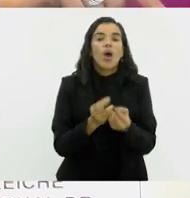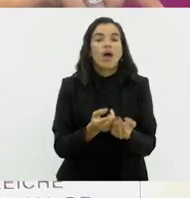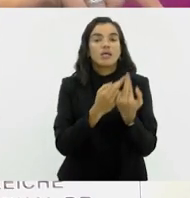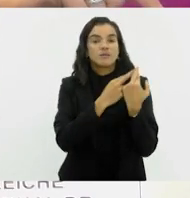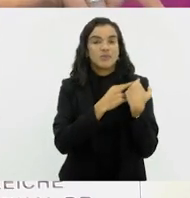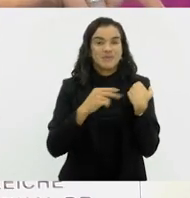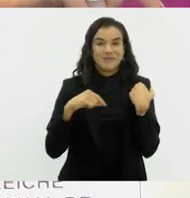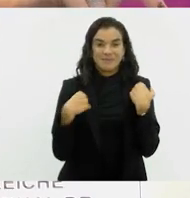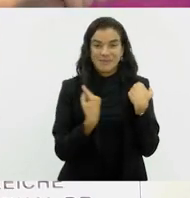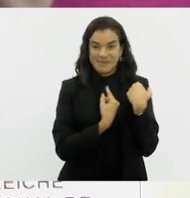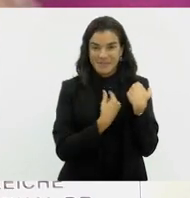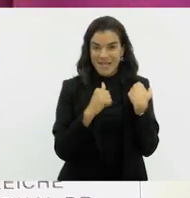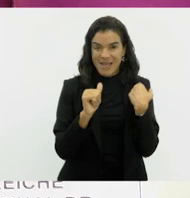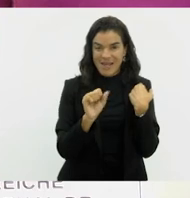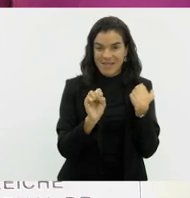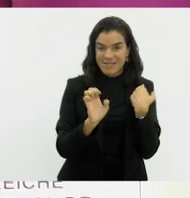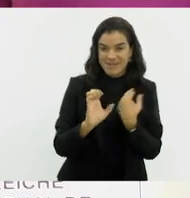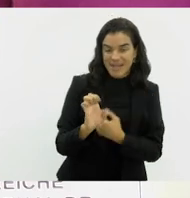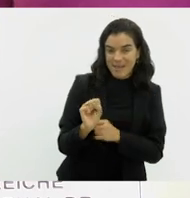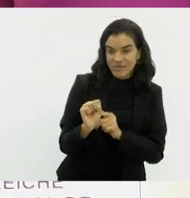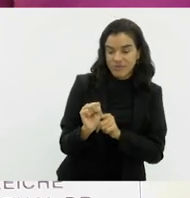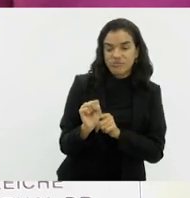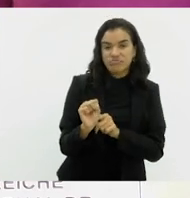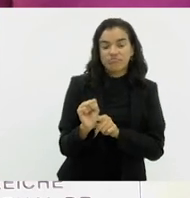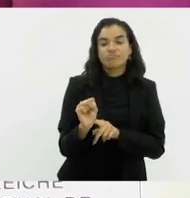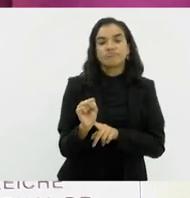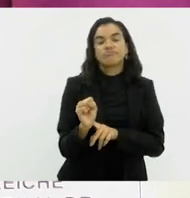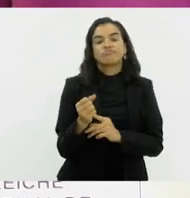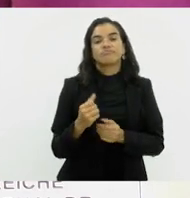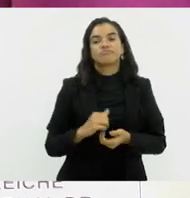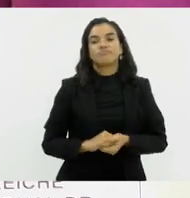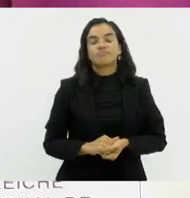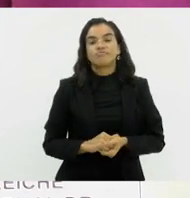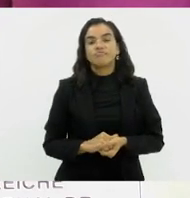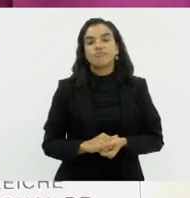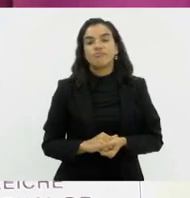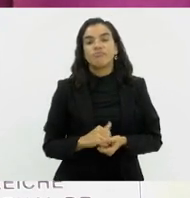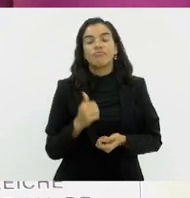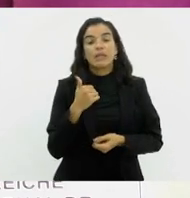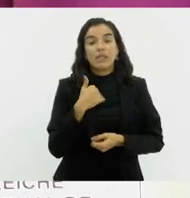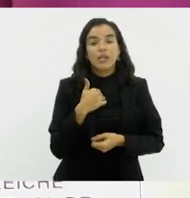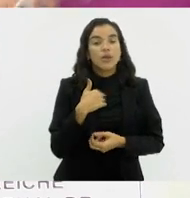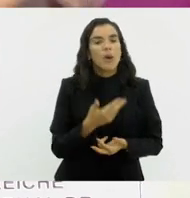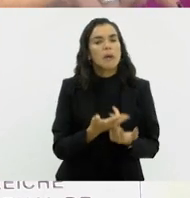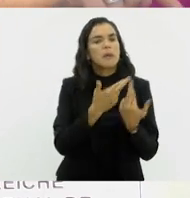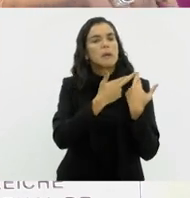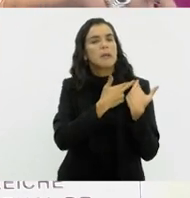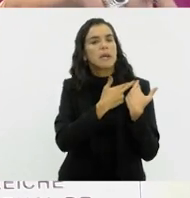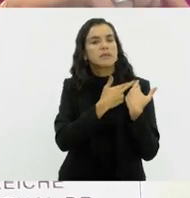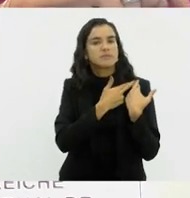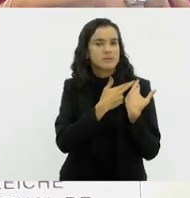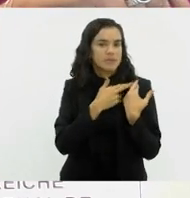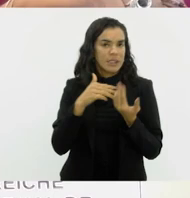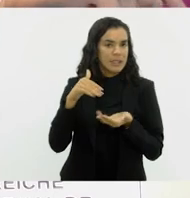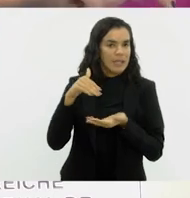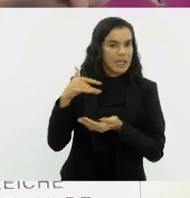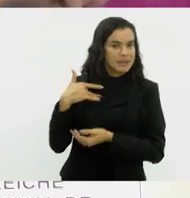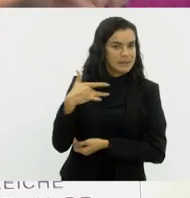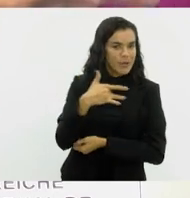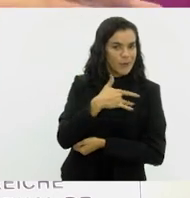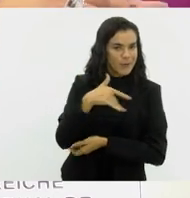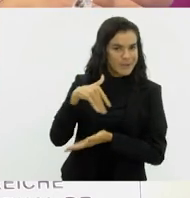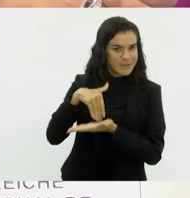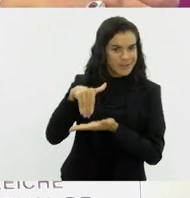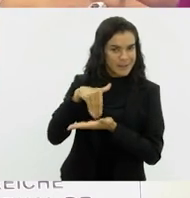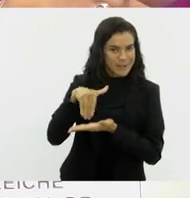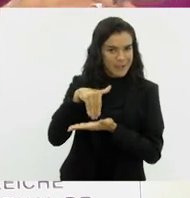perspectiva do plano, né? Então, isso era uma incumbência. O que cabe à saúde dentro dessa